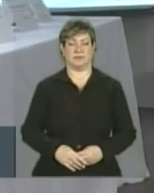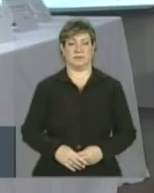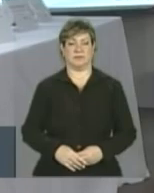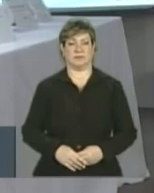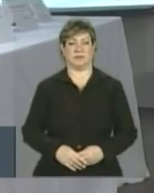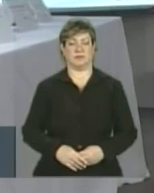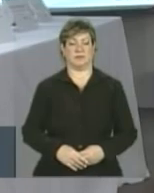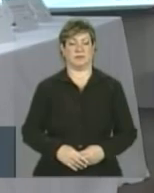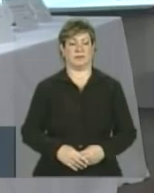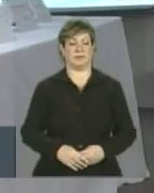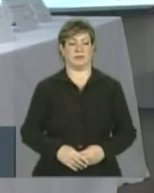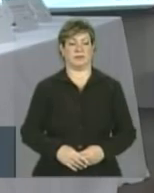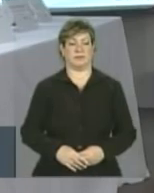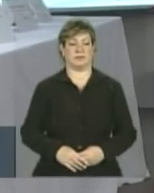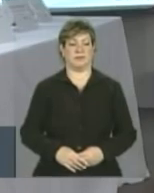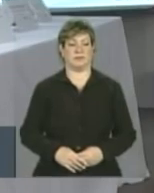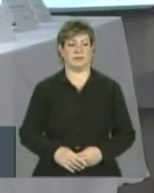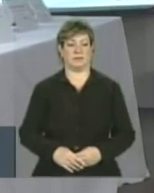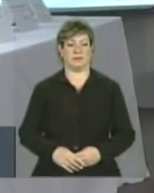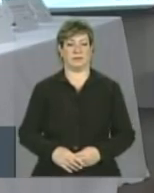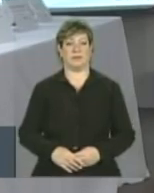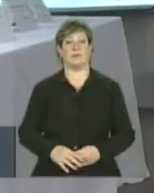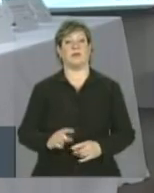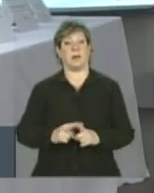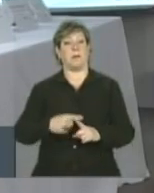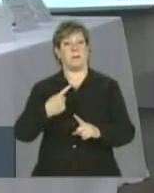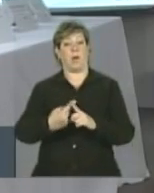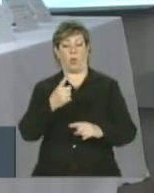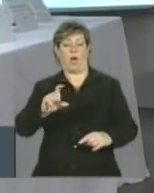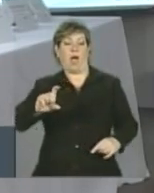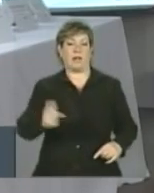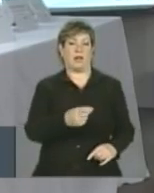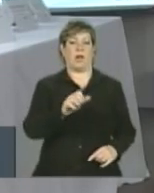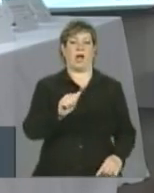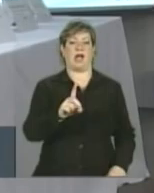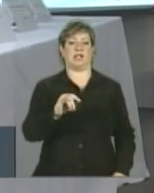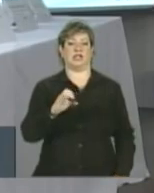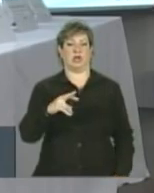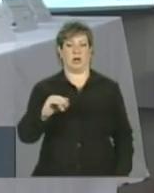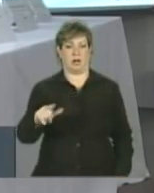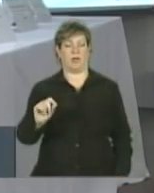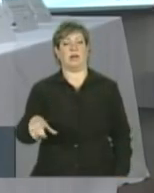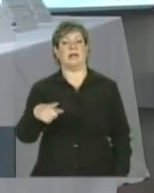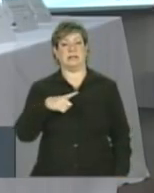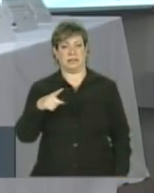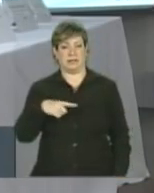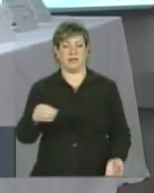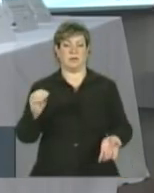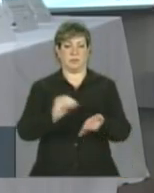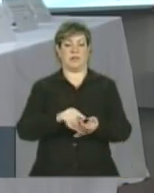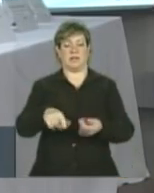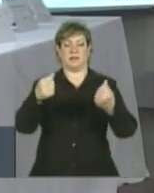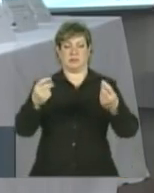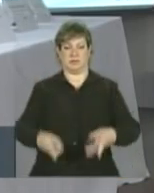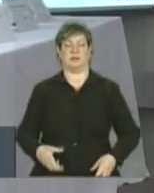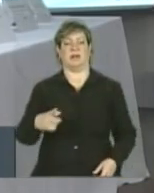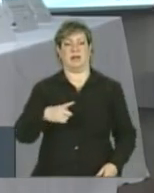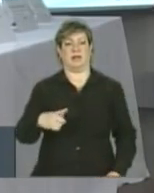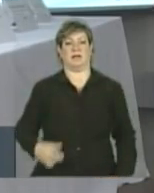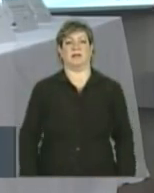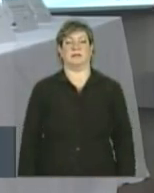E mais o quê? Ah, sim, mais um cartão adicional. Está escrito no nosso release esses detalhes.